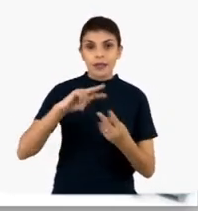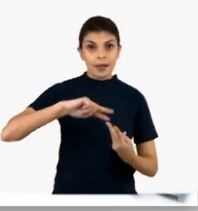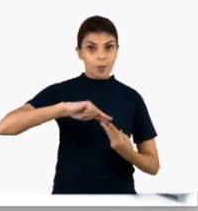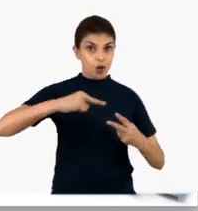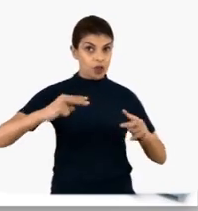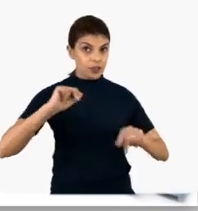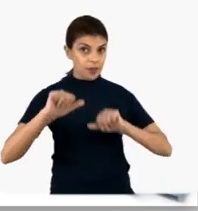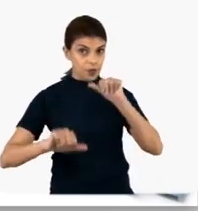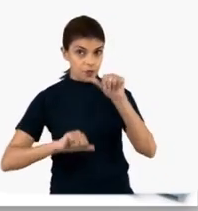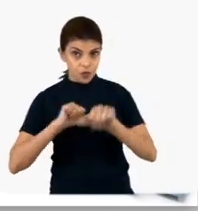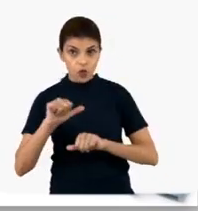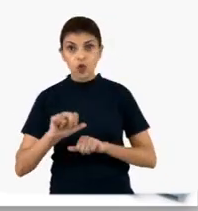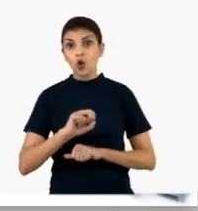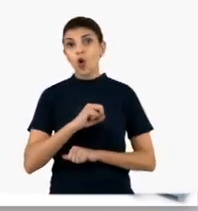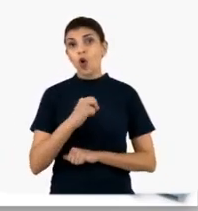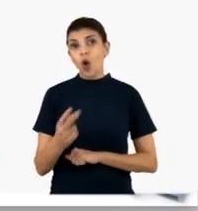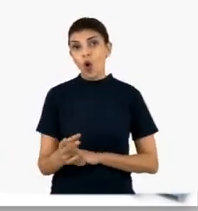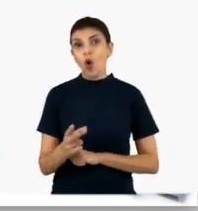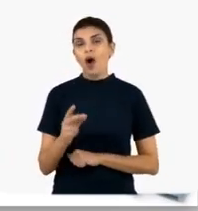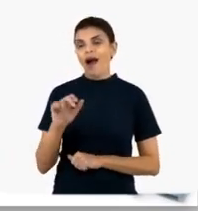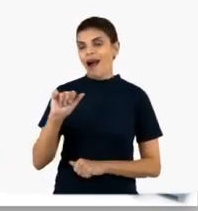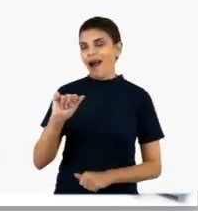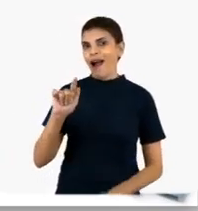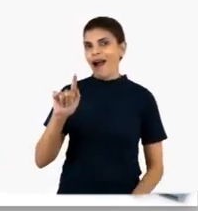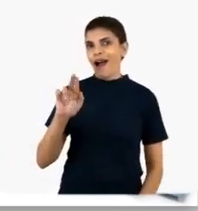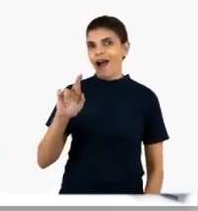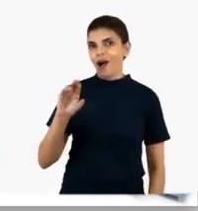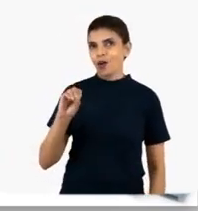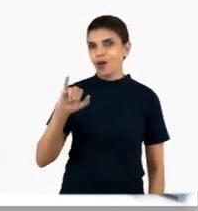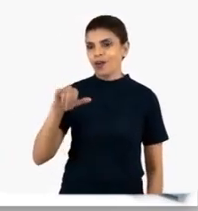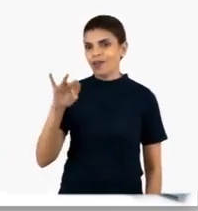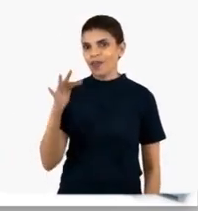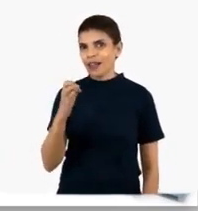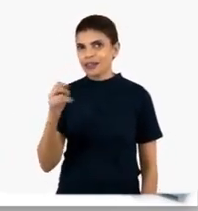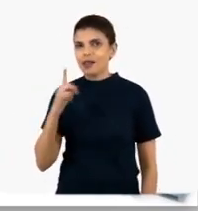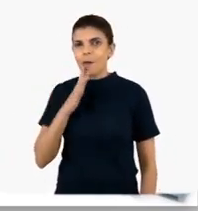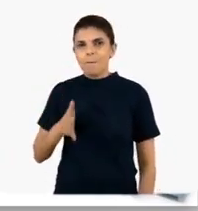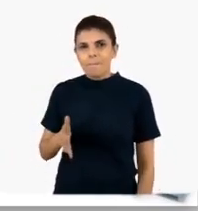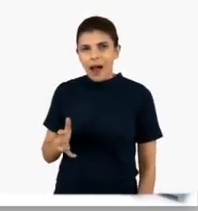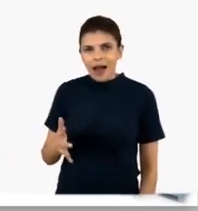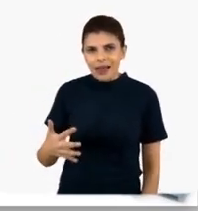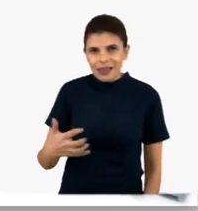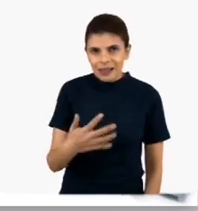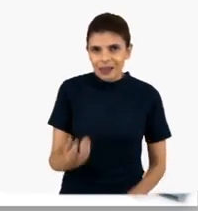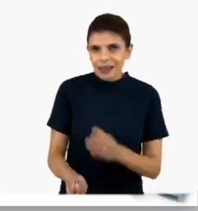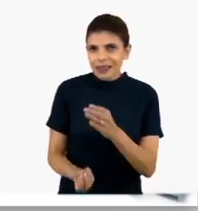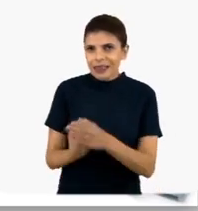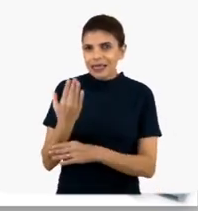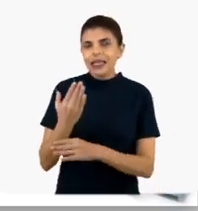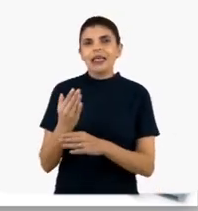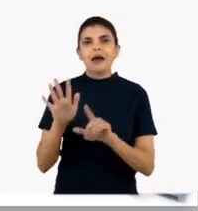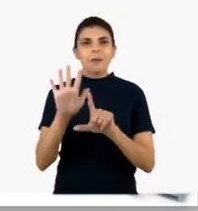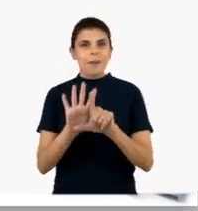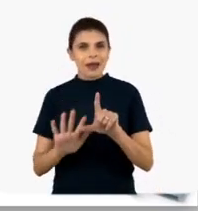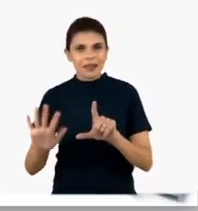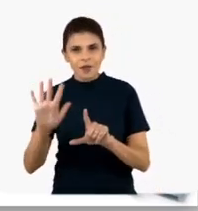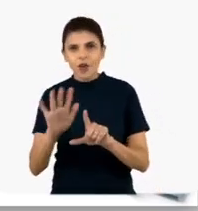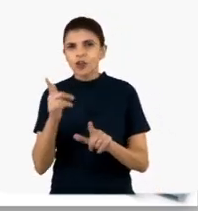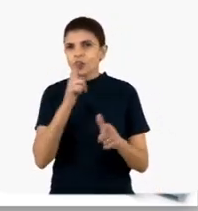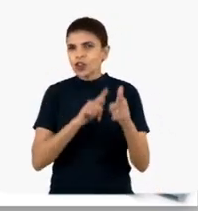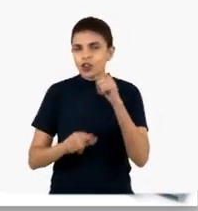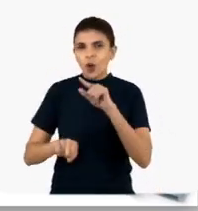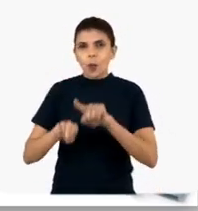modificadas geneticamente ou através de agroinfiltração, que é a absorção de agrobactérias que criam ou que são utilizadas